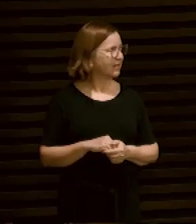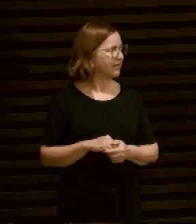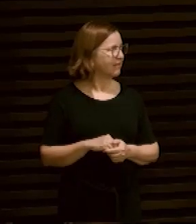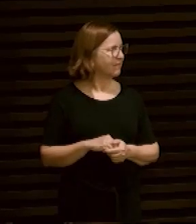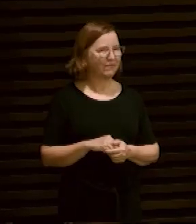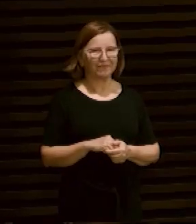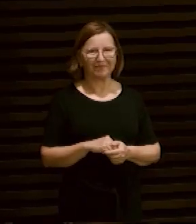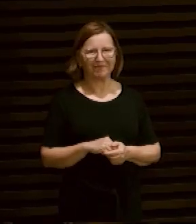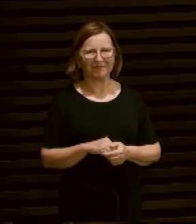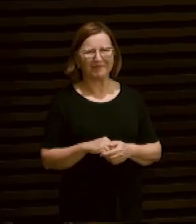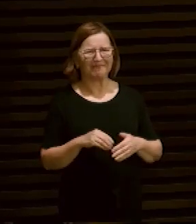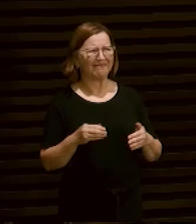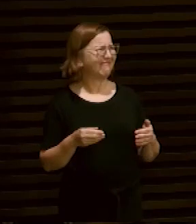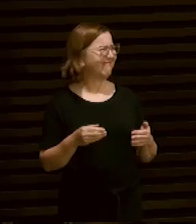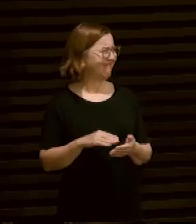Homologel,